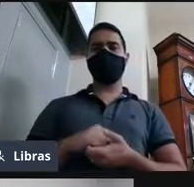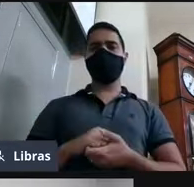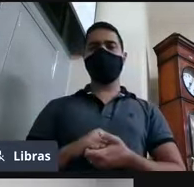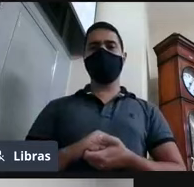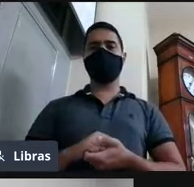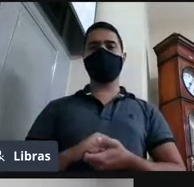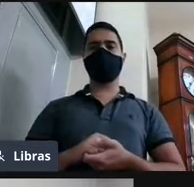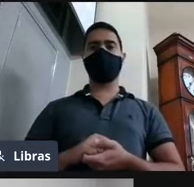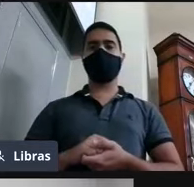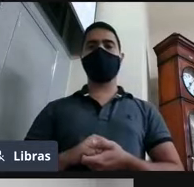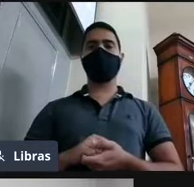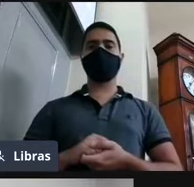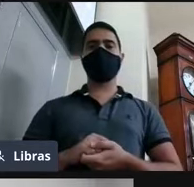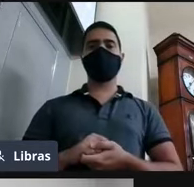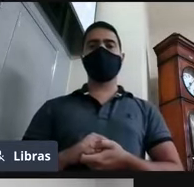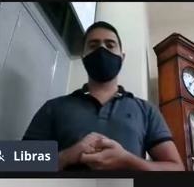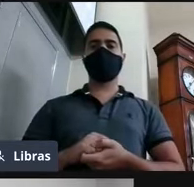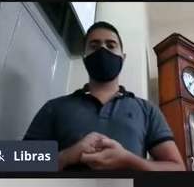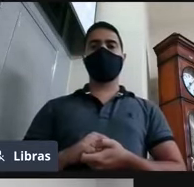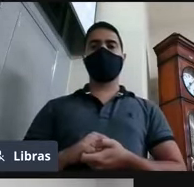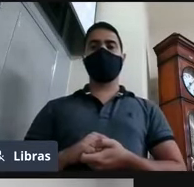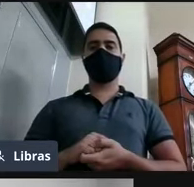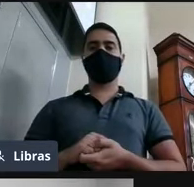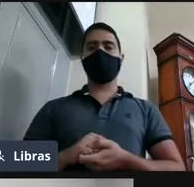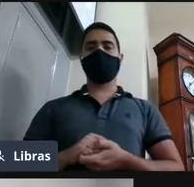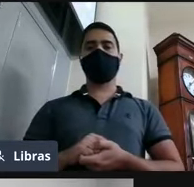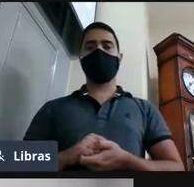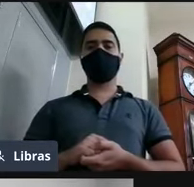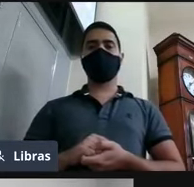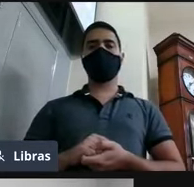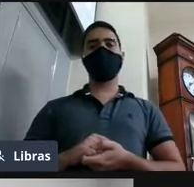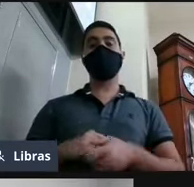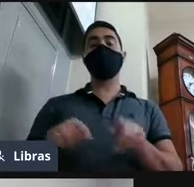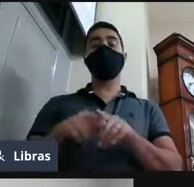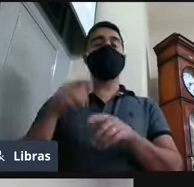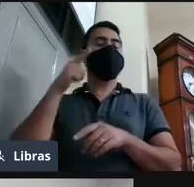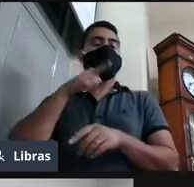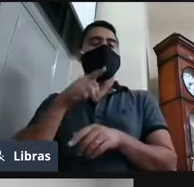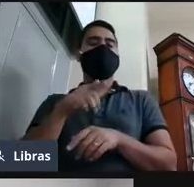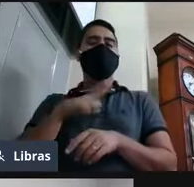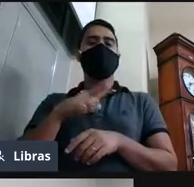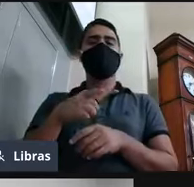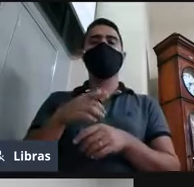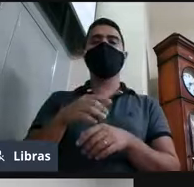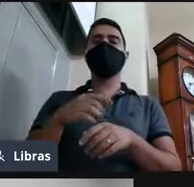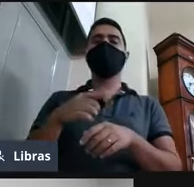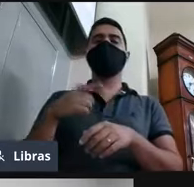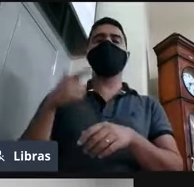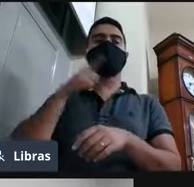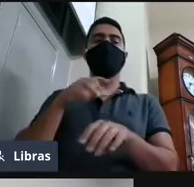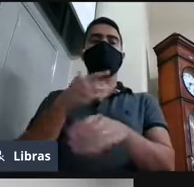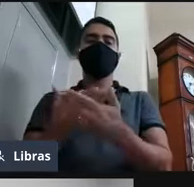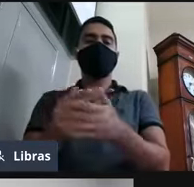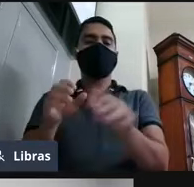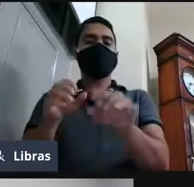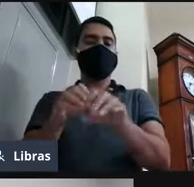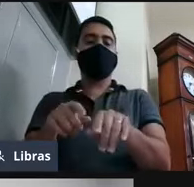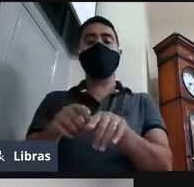médio, inclusive aqueles que não tiveram acesso à educação em sua infância. A regulamentação do